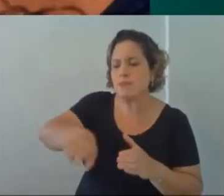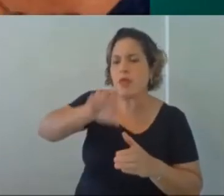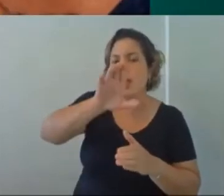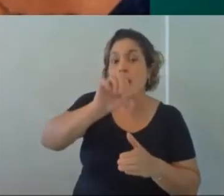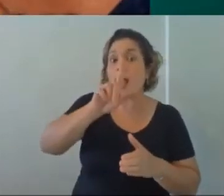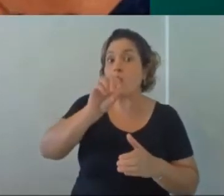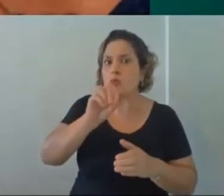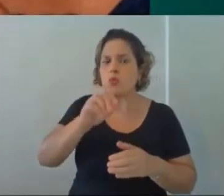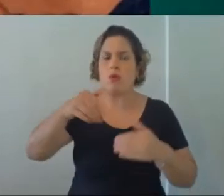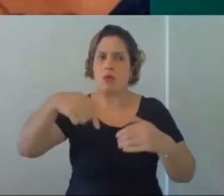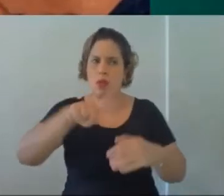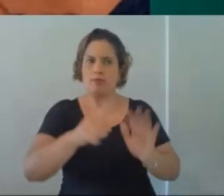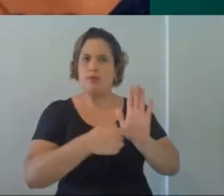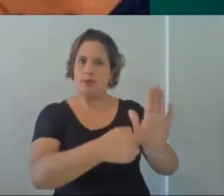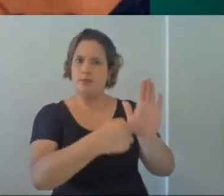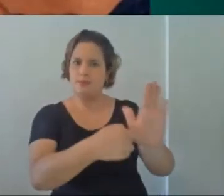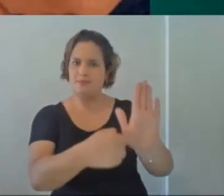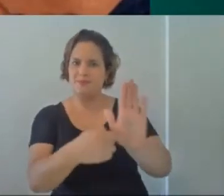essa exposição